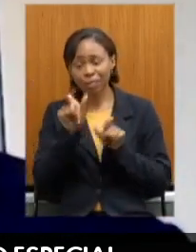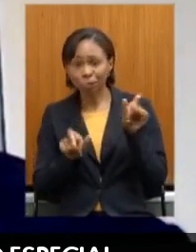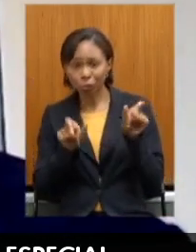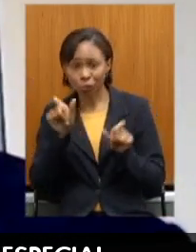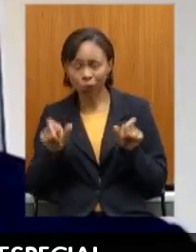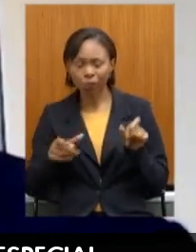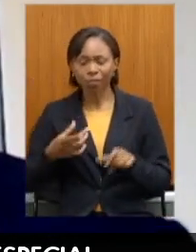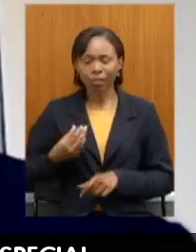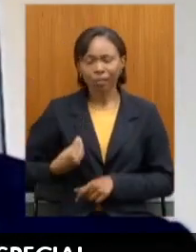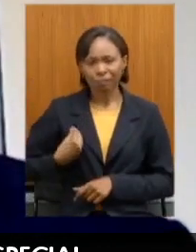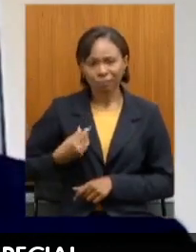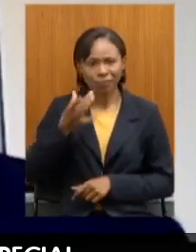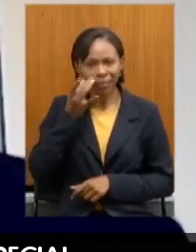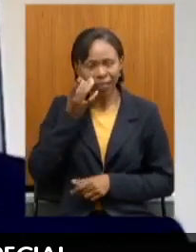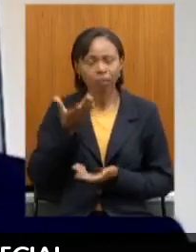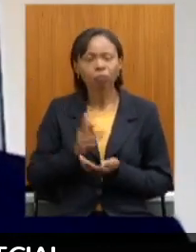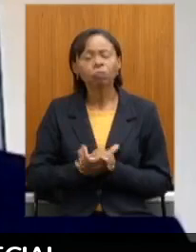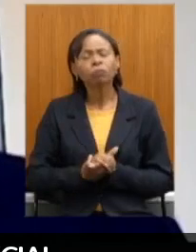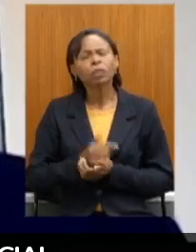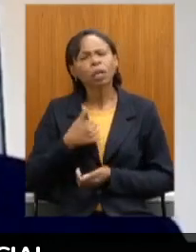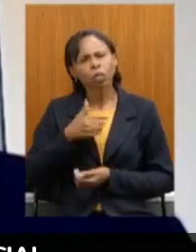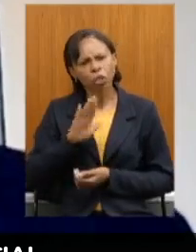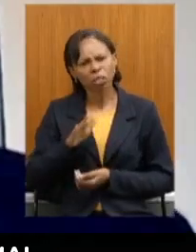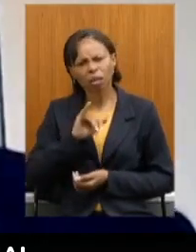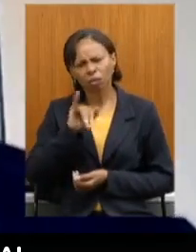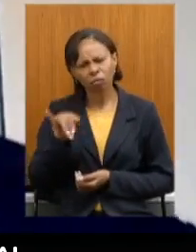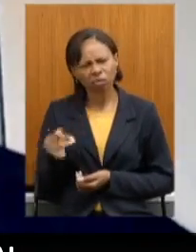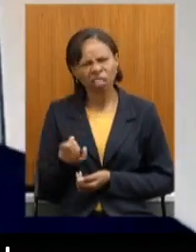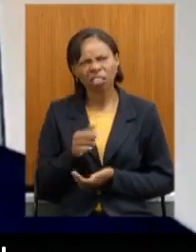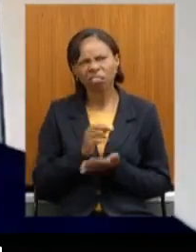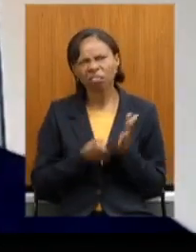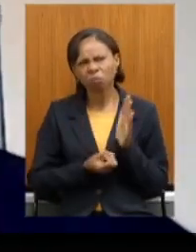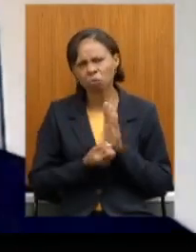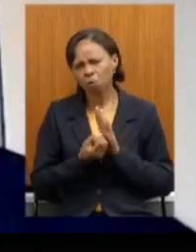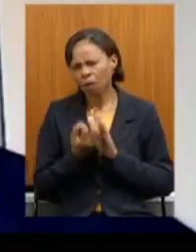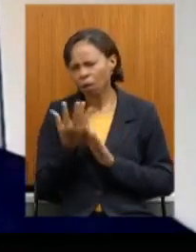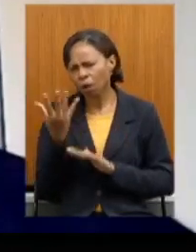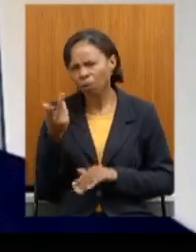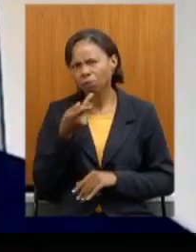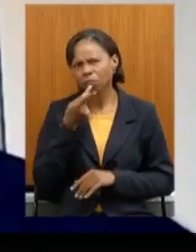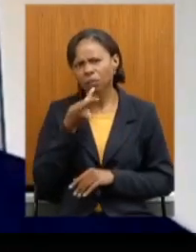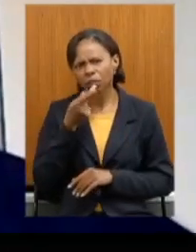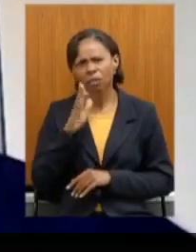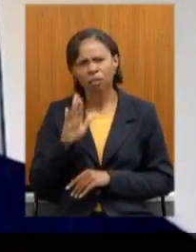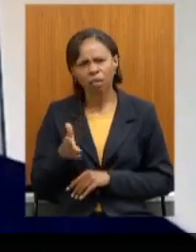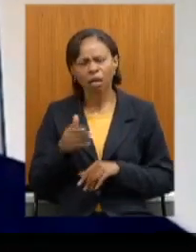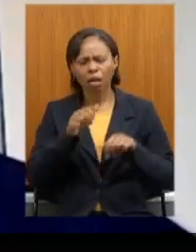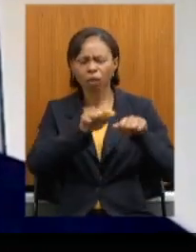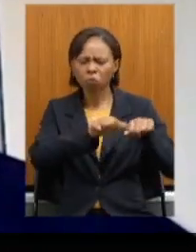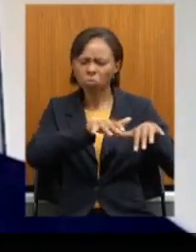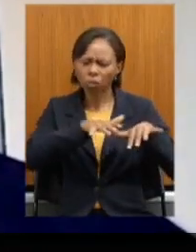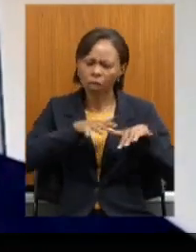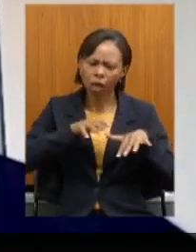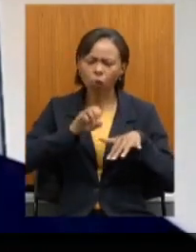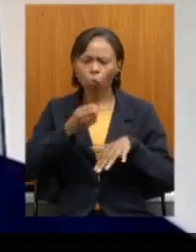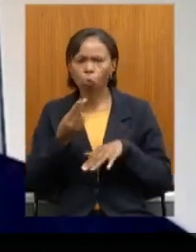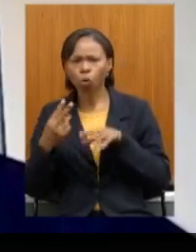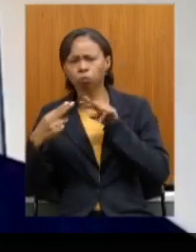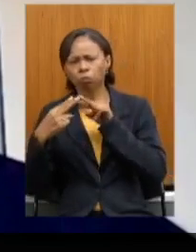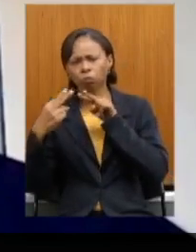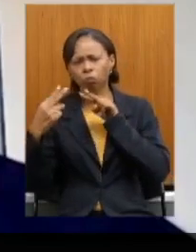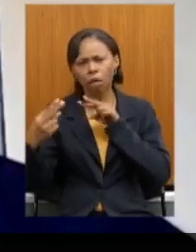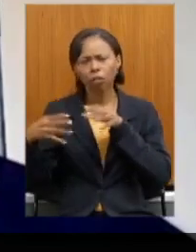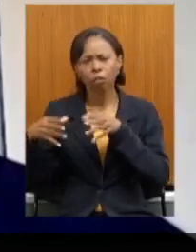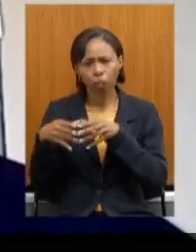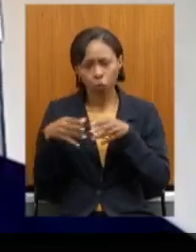estiveram presentes aí hoje. Eu já tive a oportunidade de falar por várias vezes, ou no plenário remoto, né, ou nas comissões